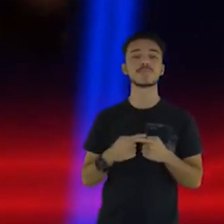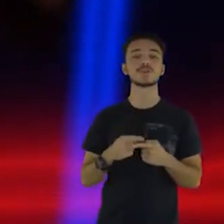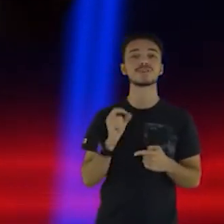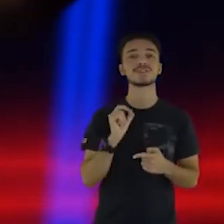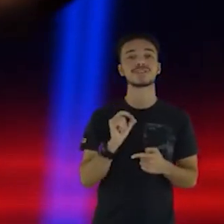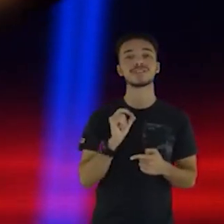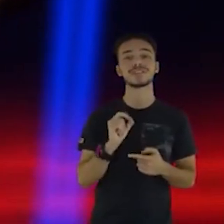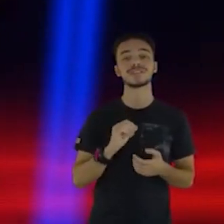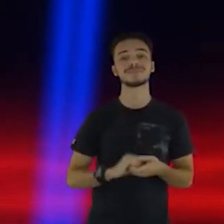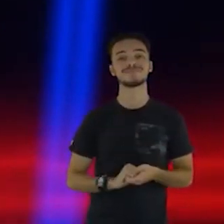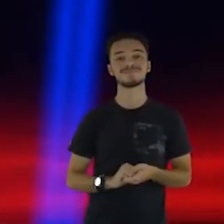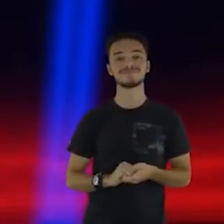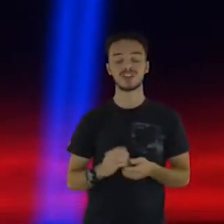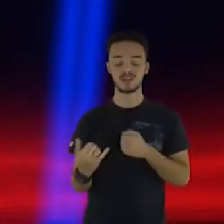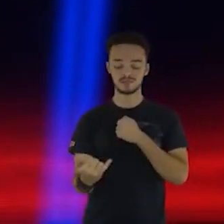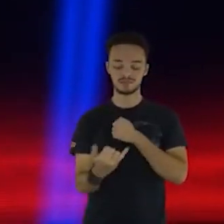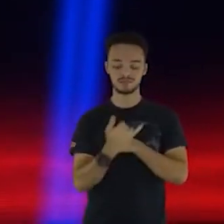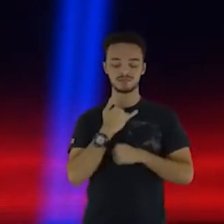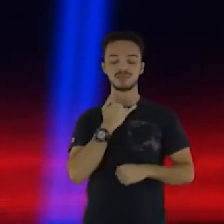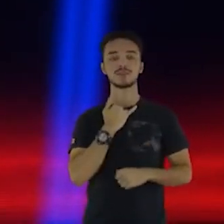Porque está enganando a si mesmo,